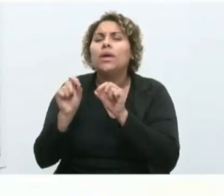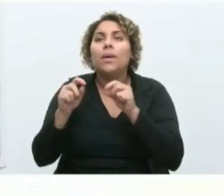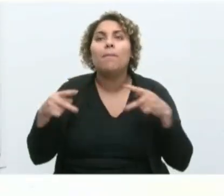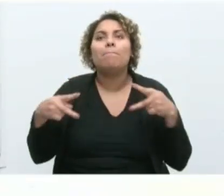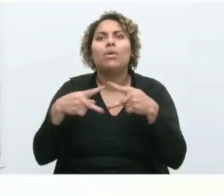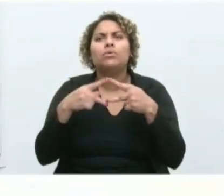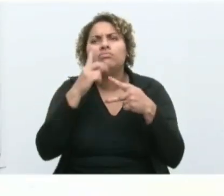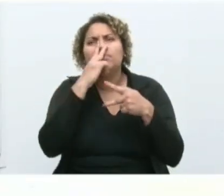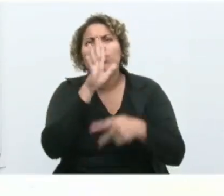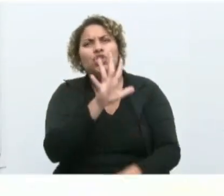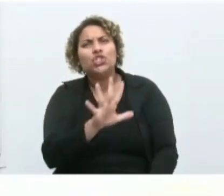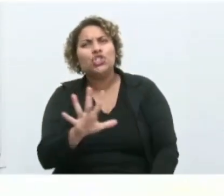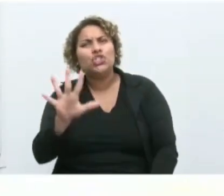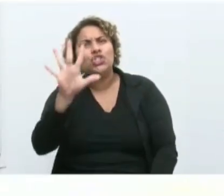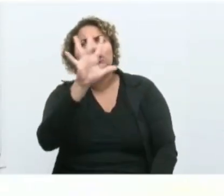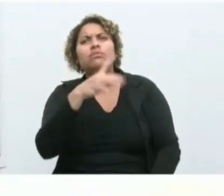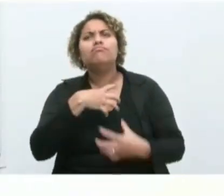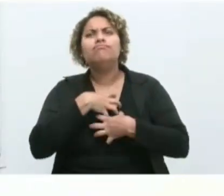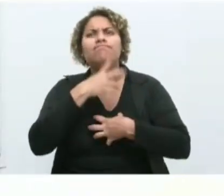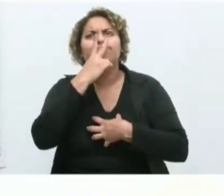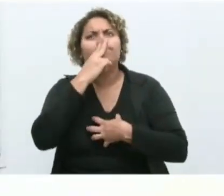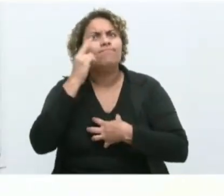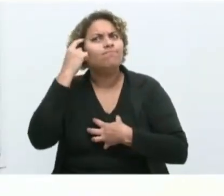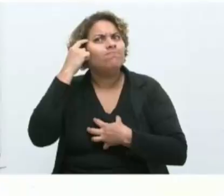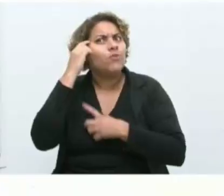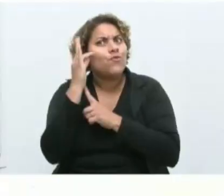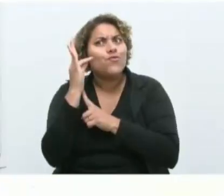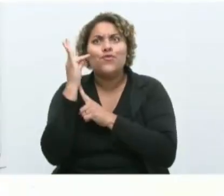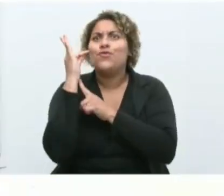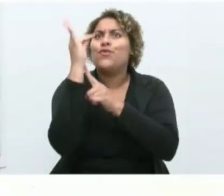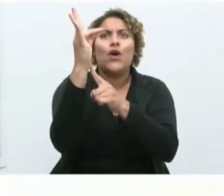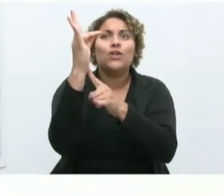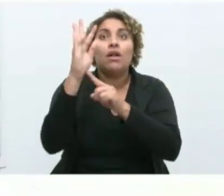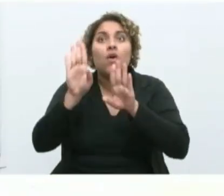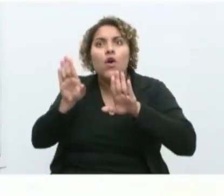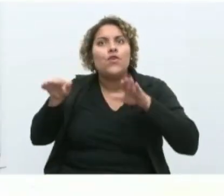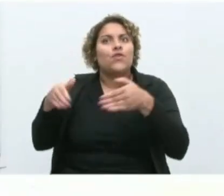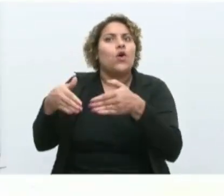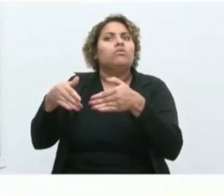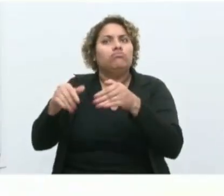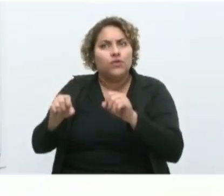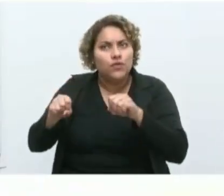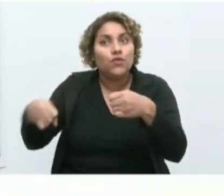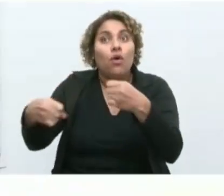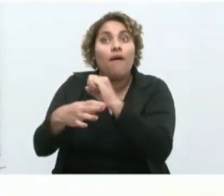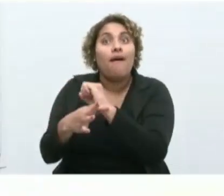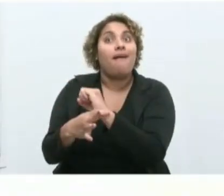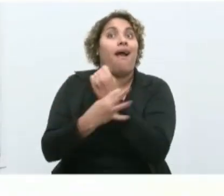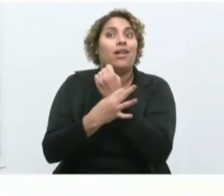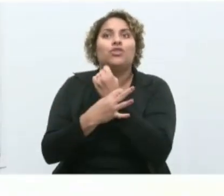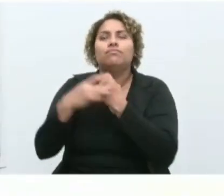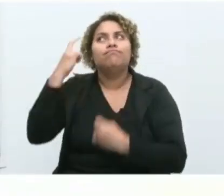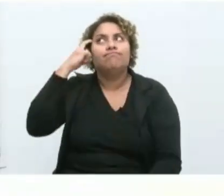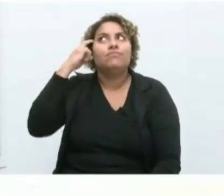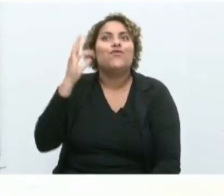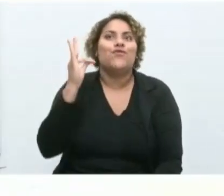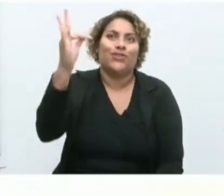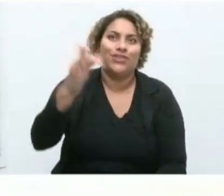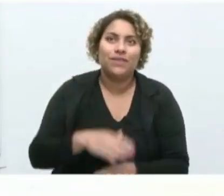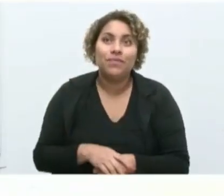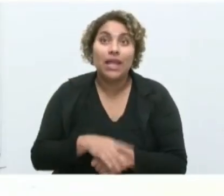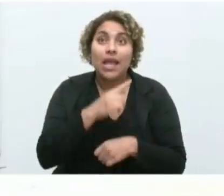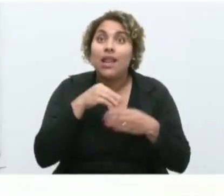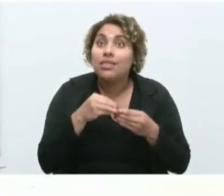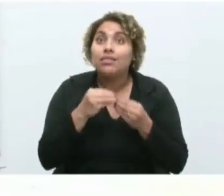do futuro, que ela está voltada e tomando medidas concretas de garantia do futuro. E ele